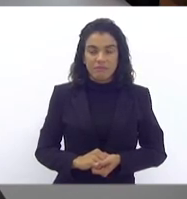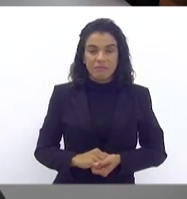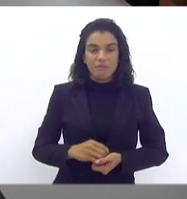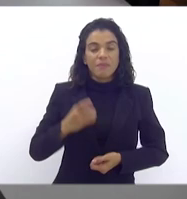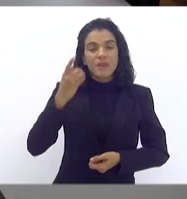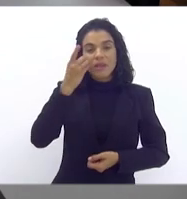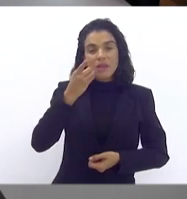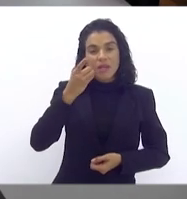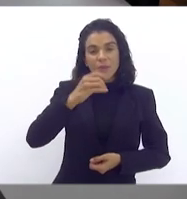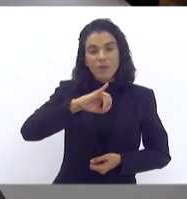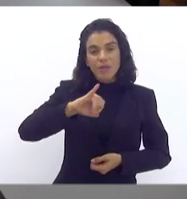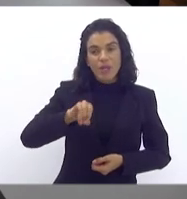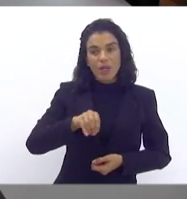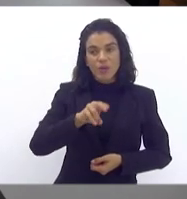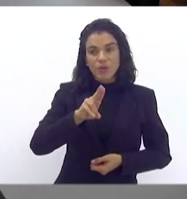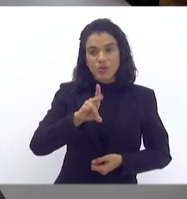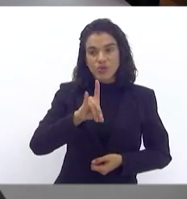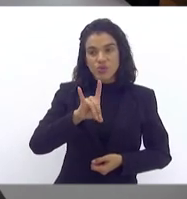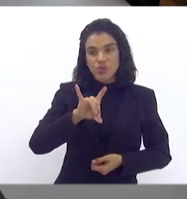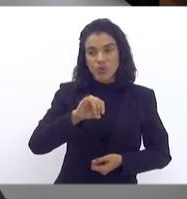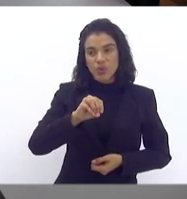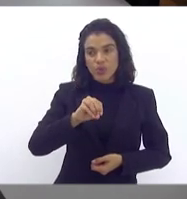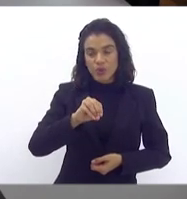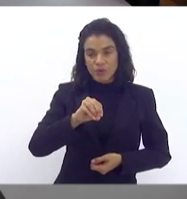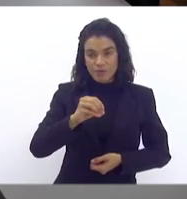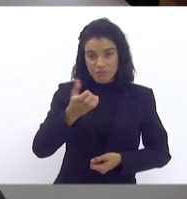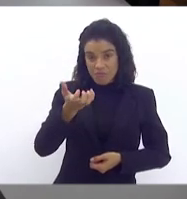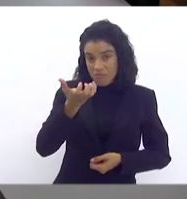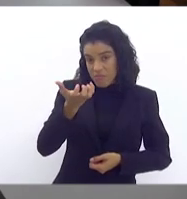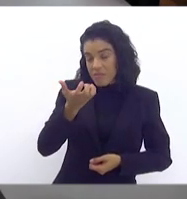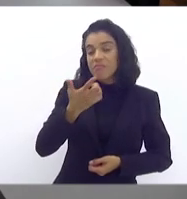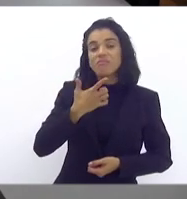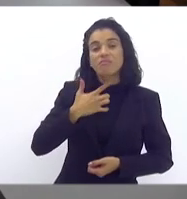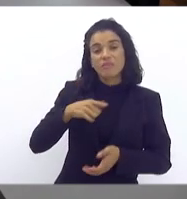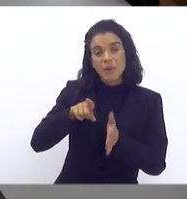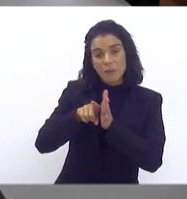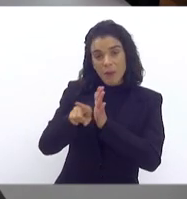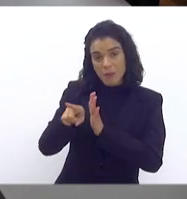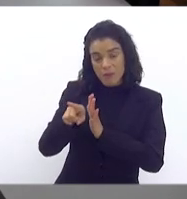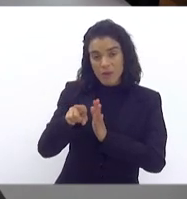Deputado Júlio Rocha deseja fazer alguma